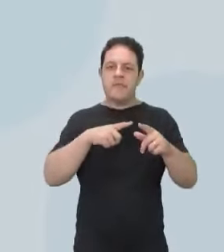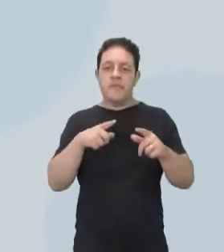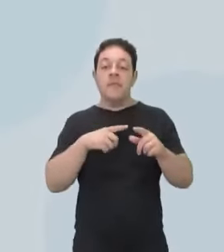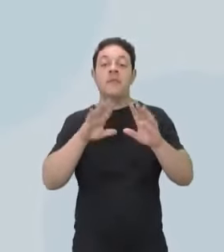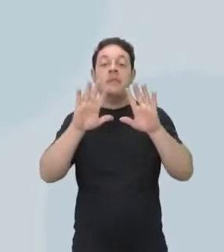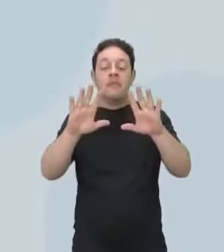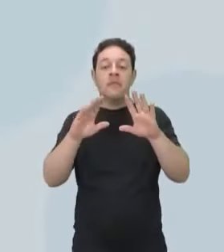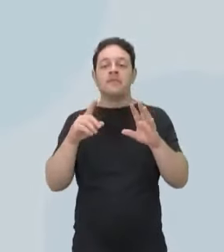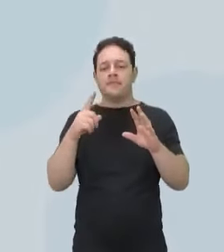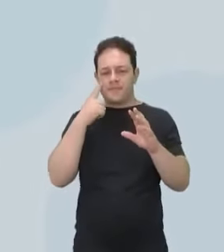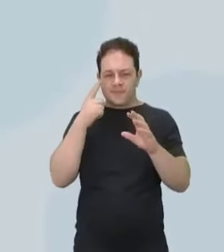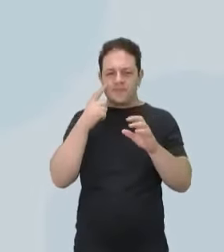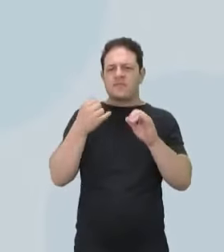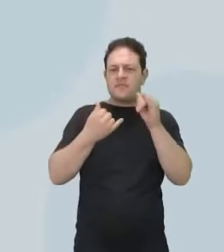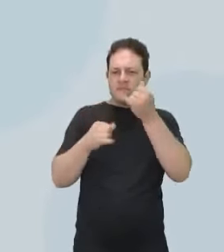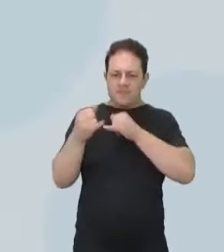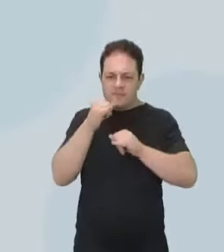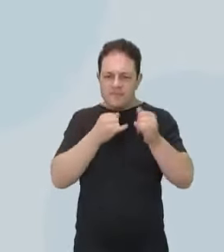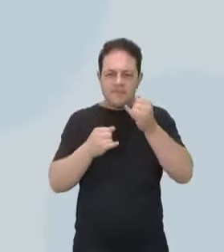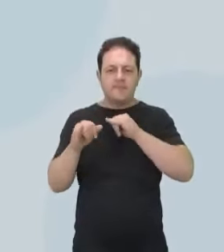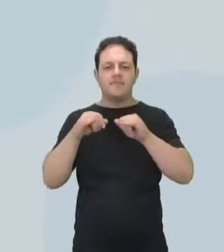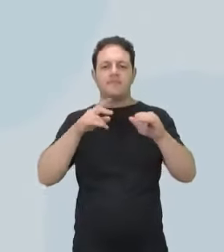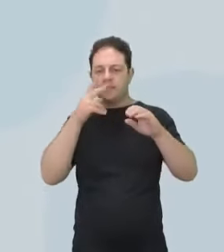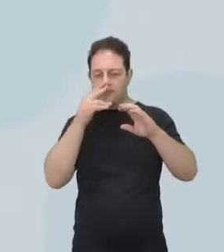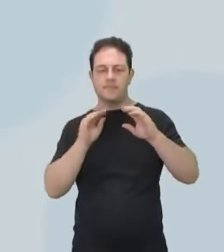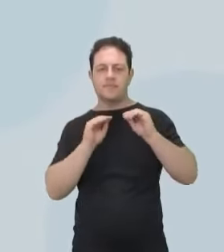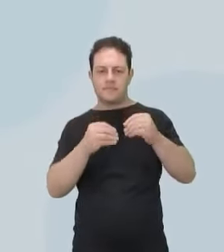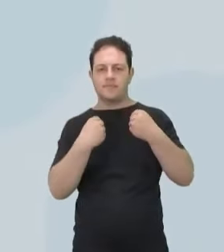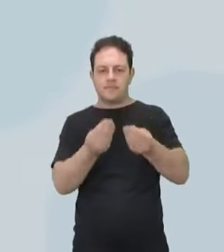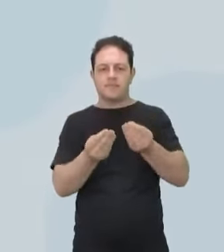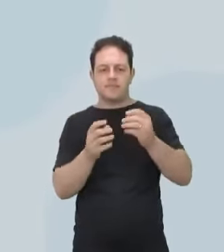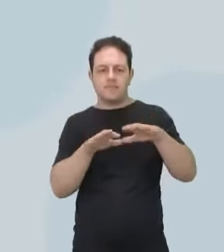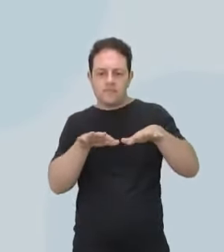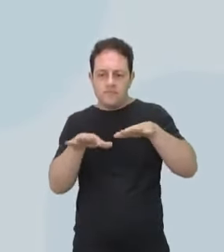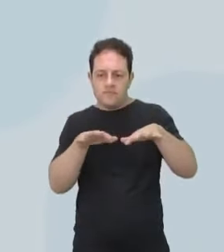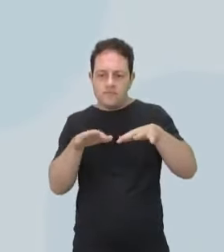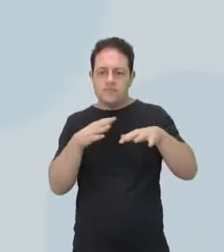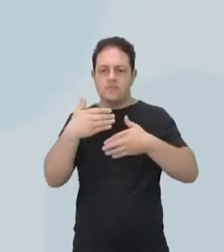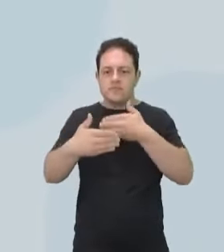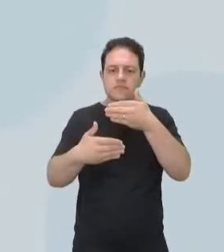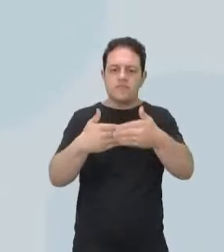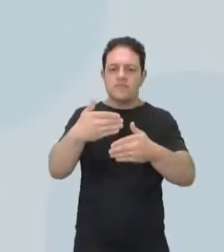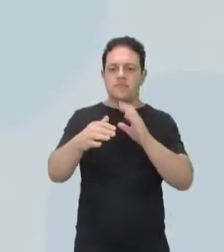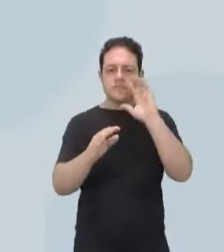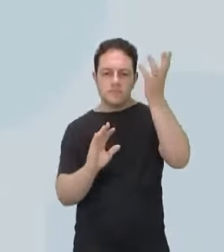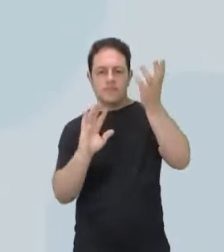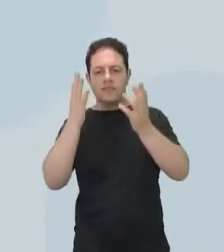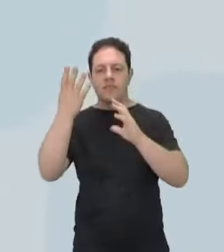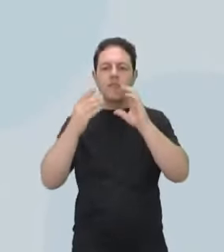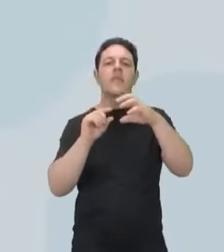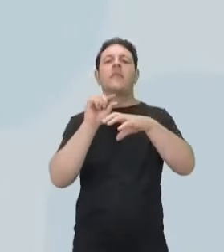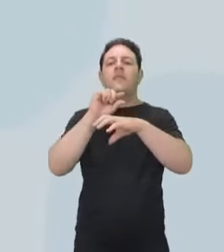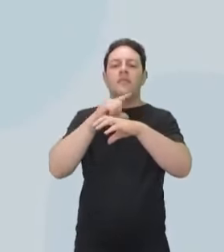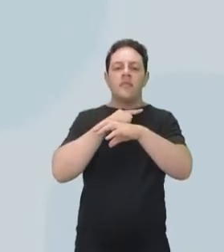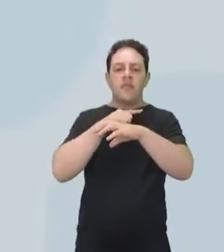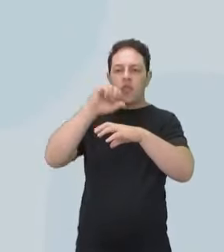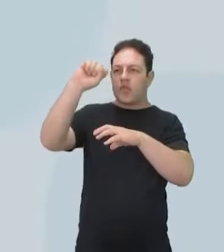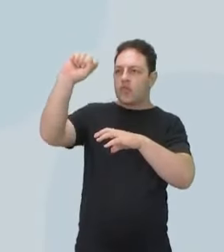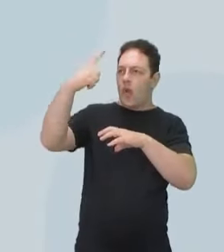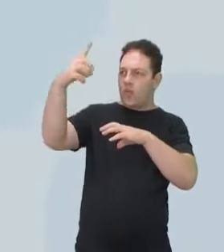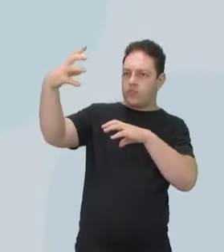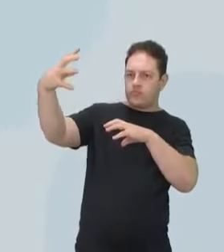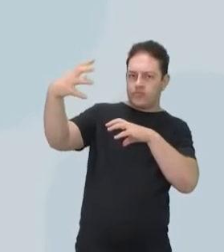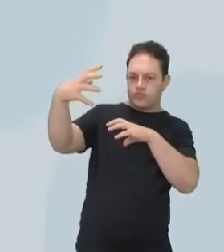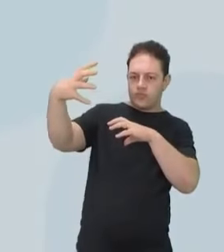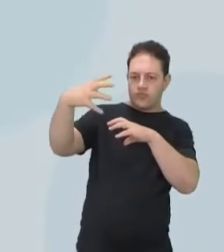grande parte da energia que movimenta esse sistema, que faz com que os processos aconteçam, vem do Sol,